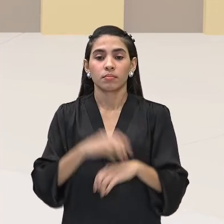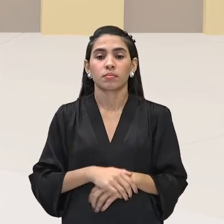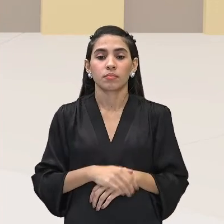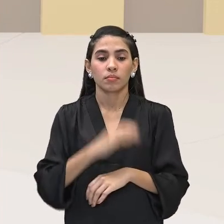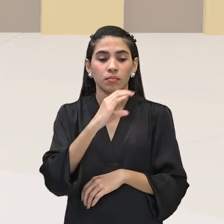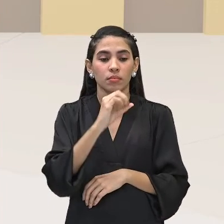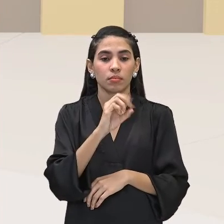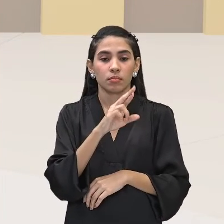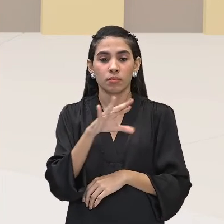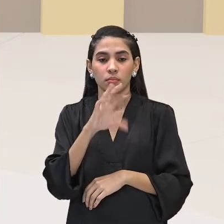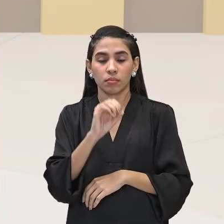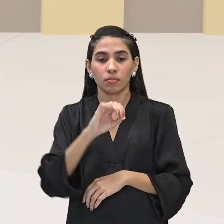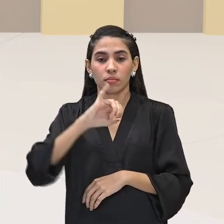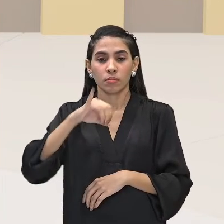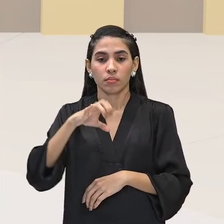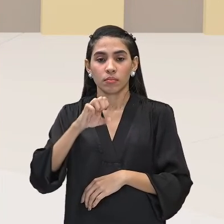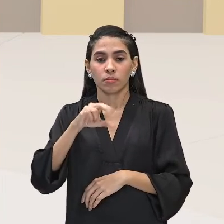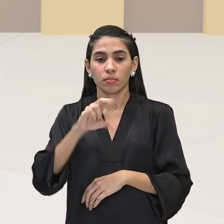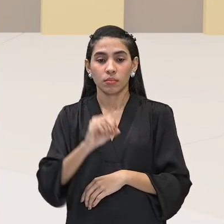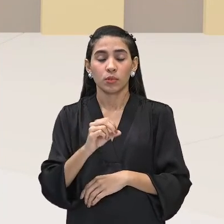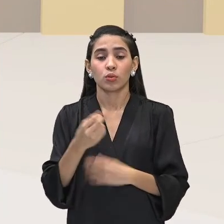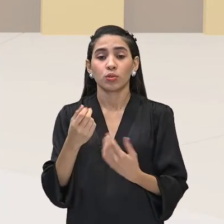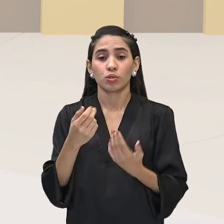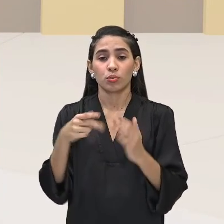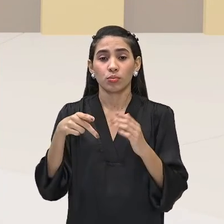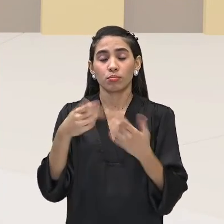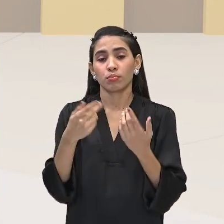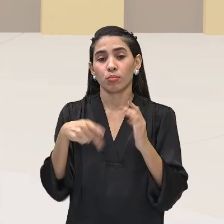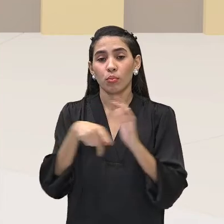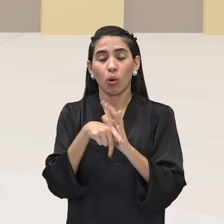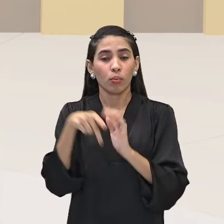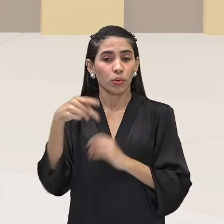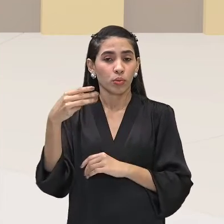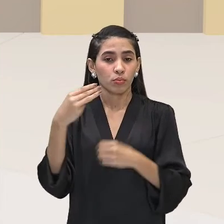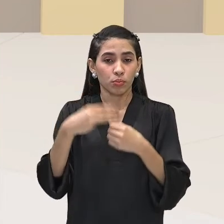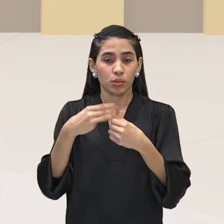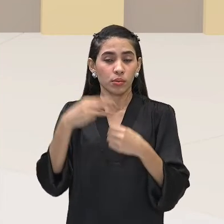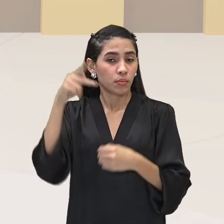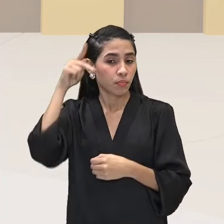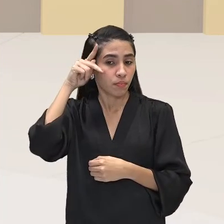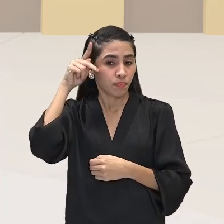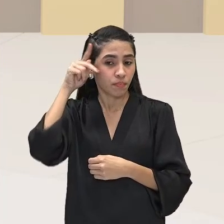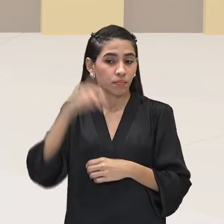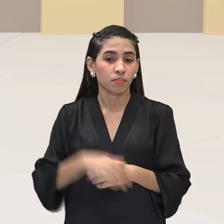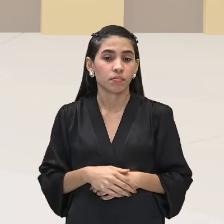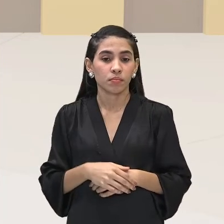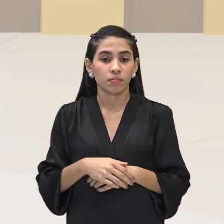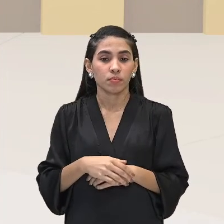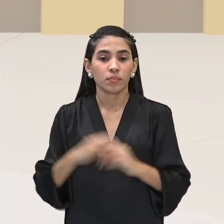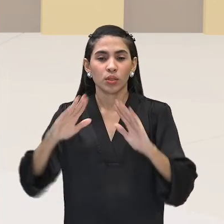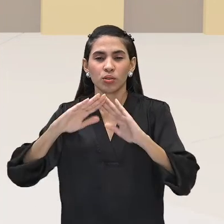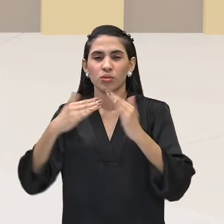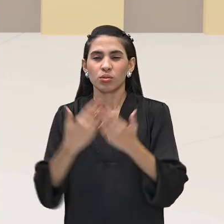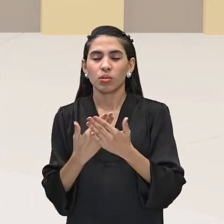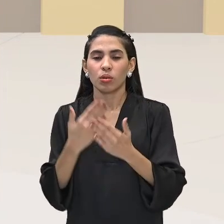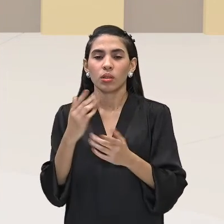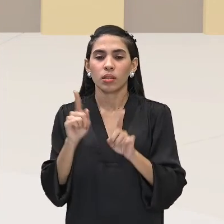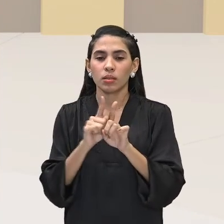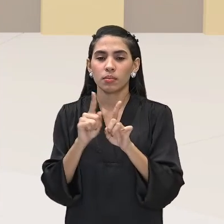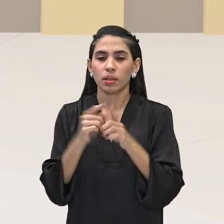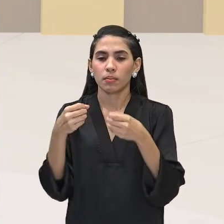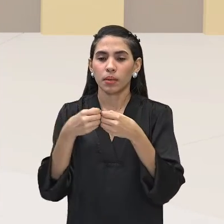Coração de Jesus em Parintins, tá bom? Que está ali atrás também o colégio, se não me engano, Nossa Senhora do